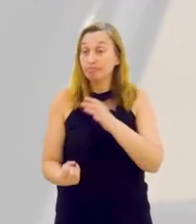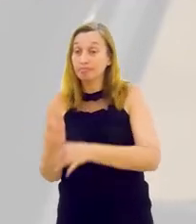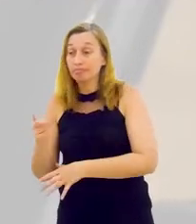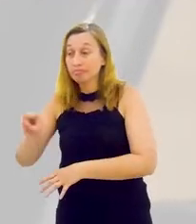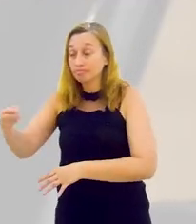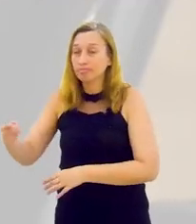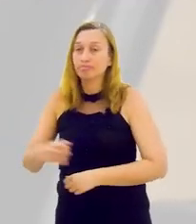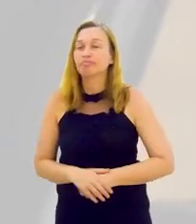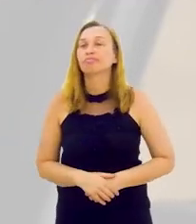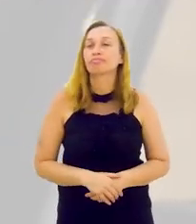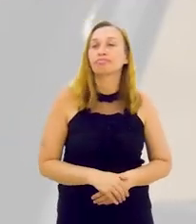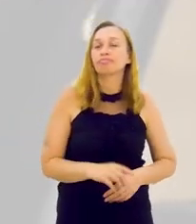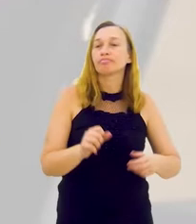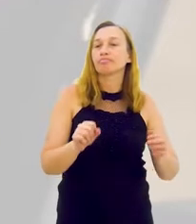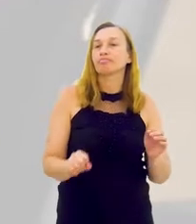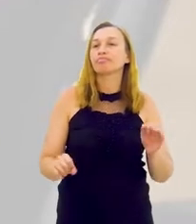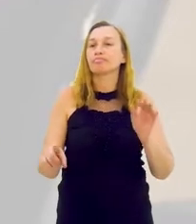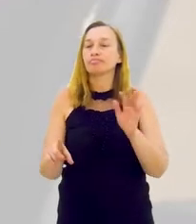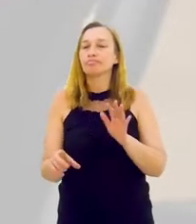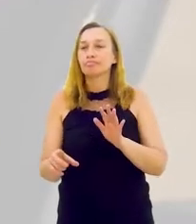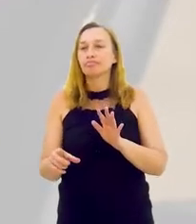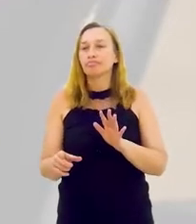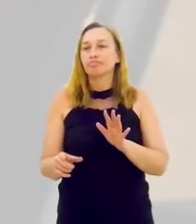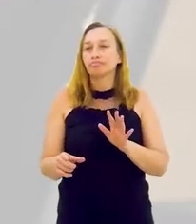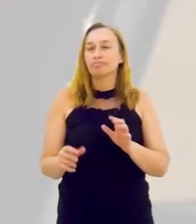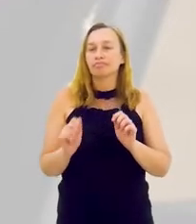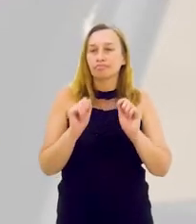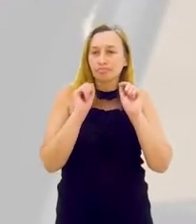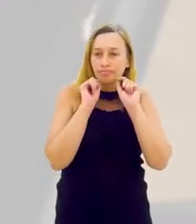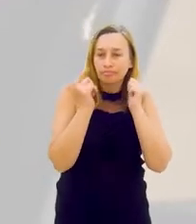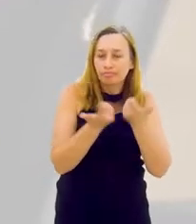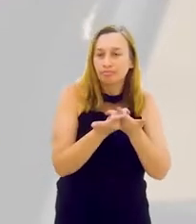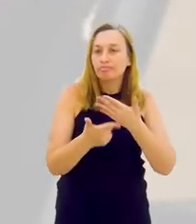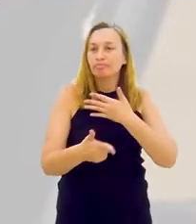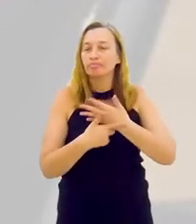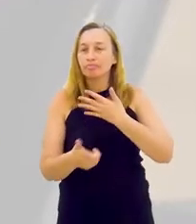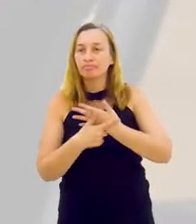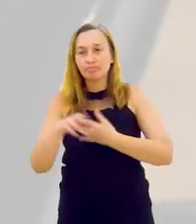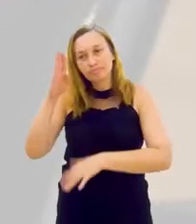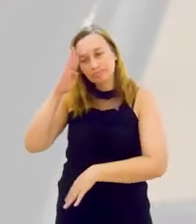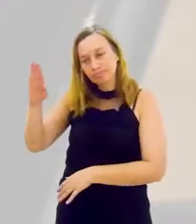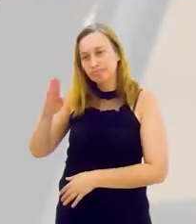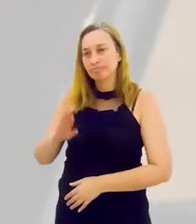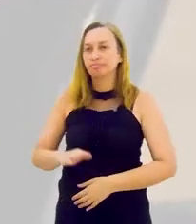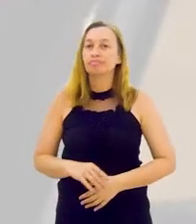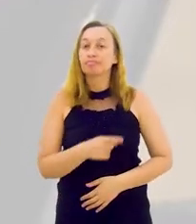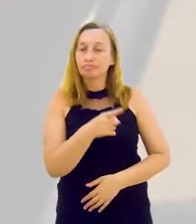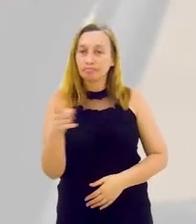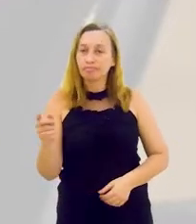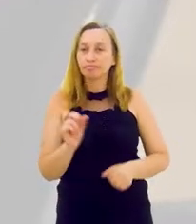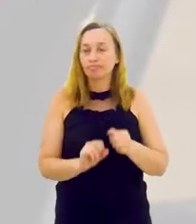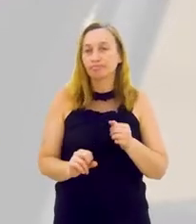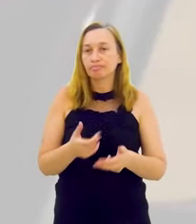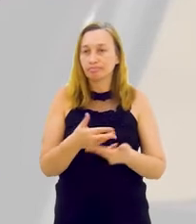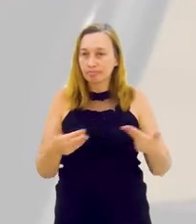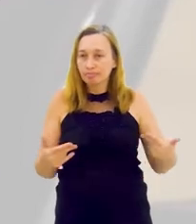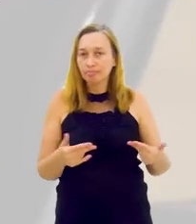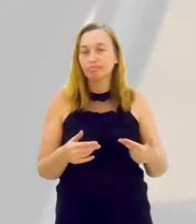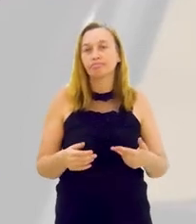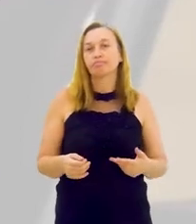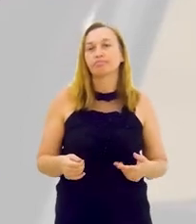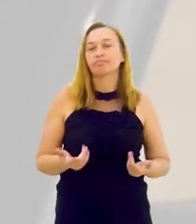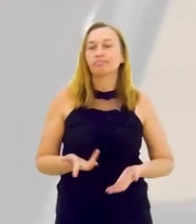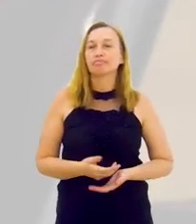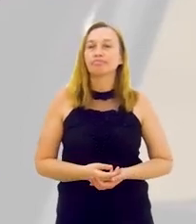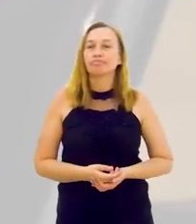Então, o legislativo tem um papel fundamental também para análise da matriz de insumo-produto, que eu já sei que vocês estão fazendo alguma coisa aí no